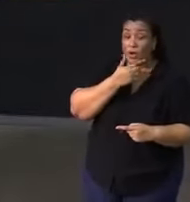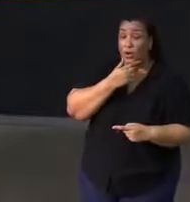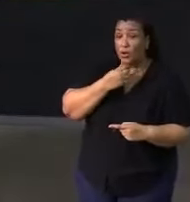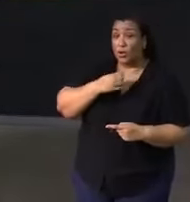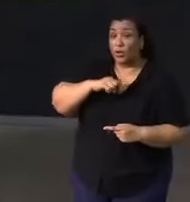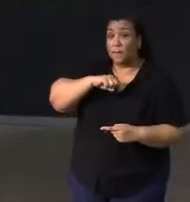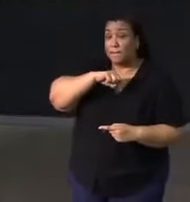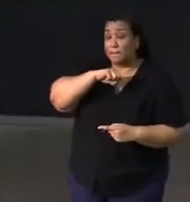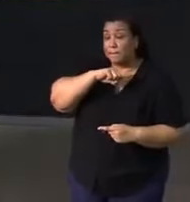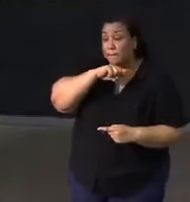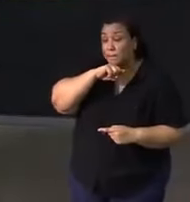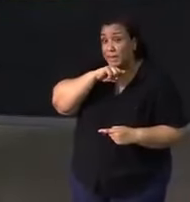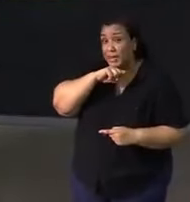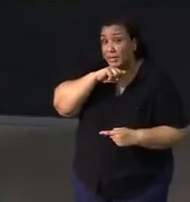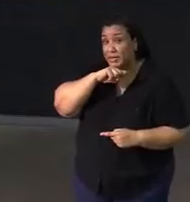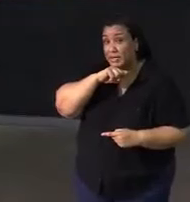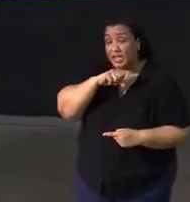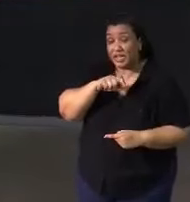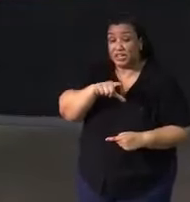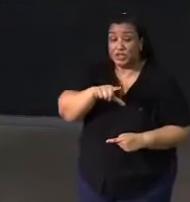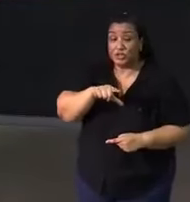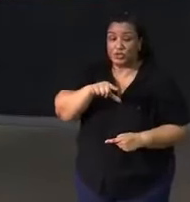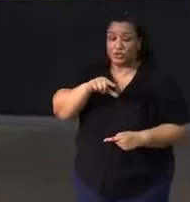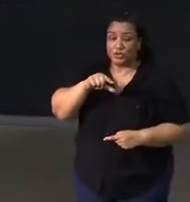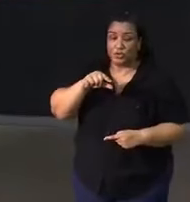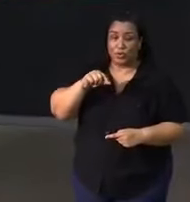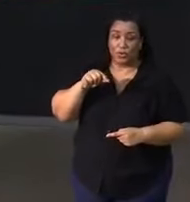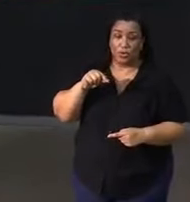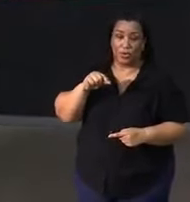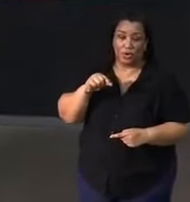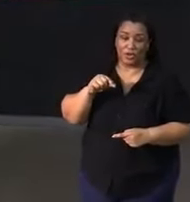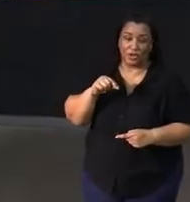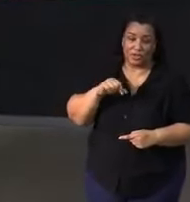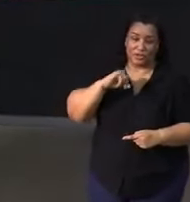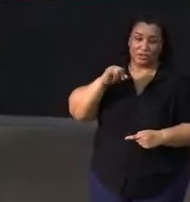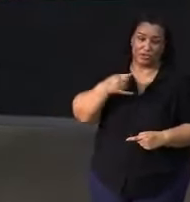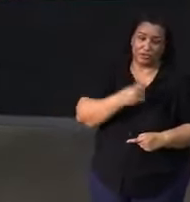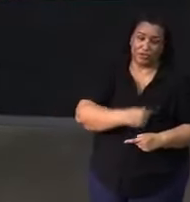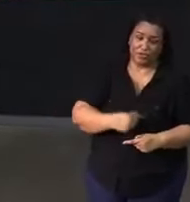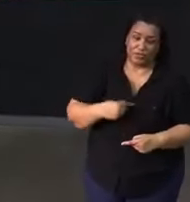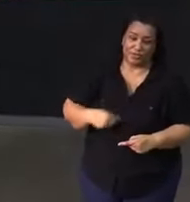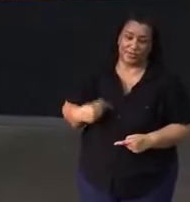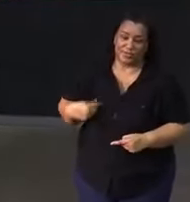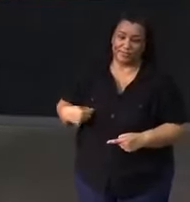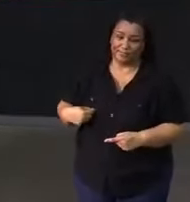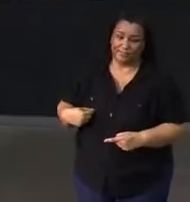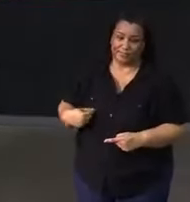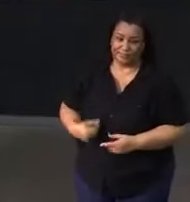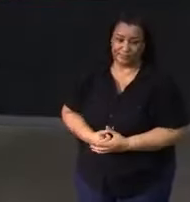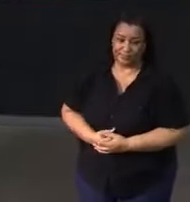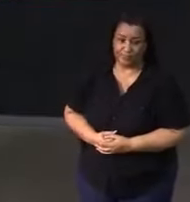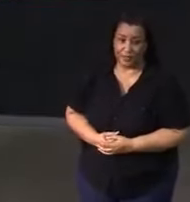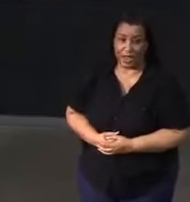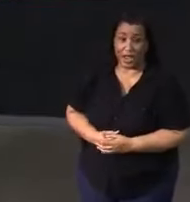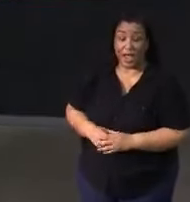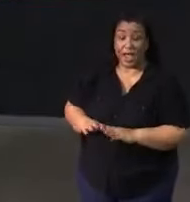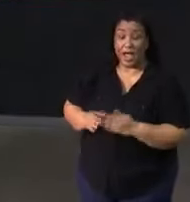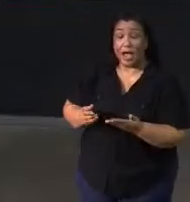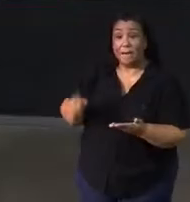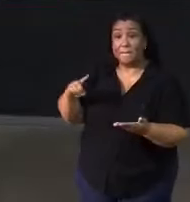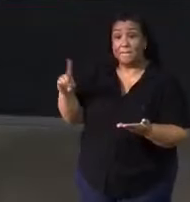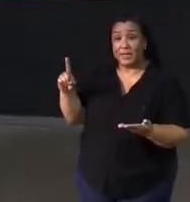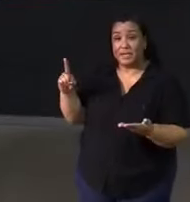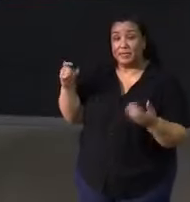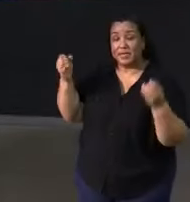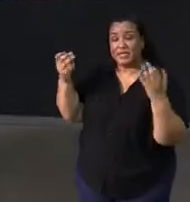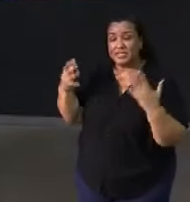mas quando ele relata o sonho que ele teve de estar acima de todos, a Bíblia vai dizer que os seus irmãos ainda o